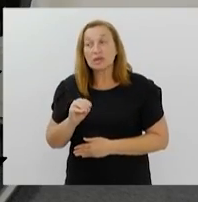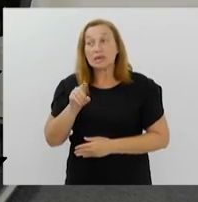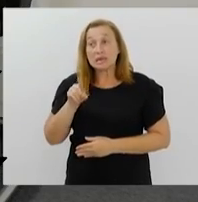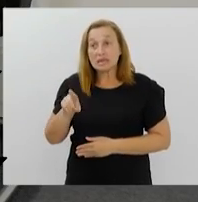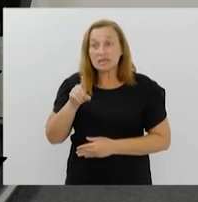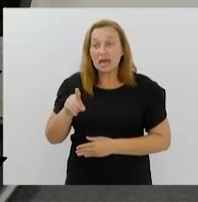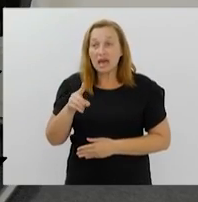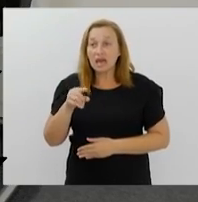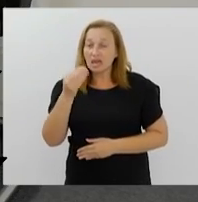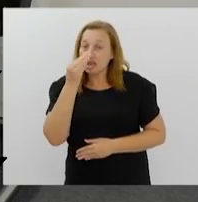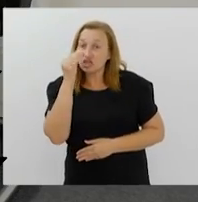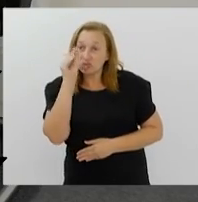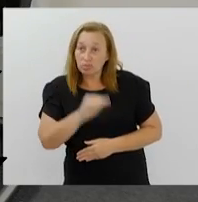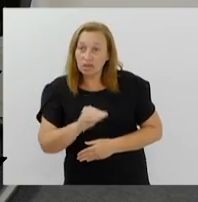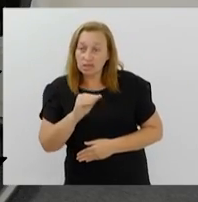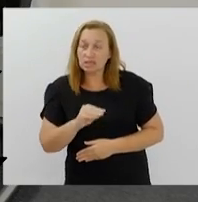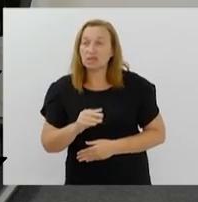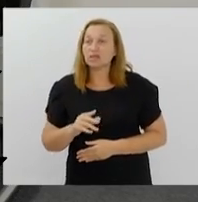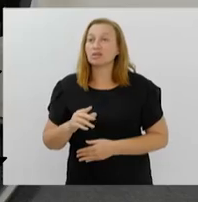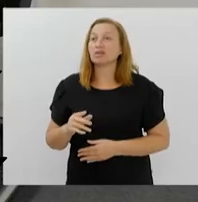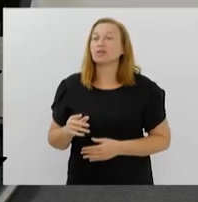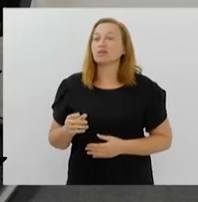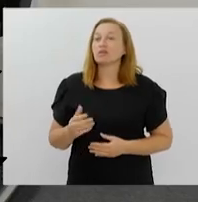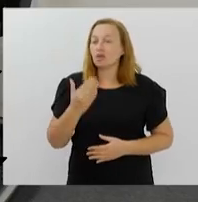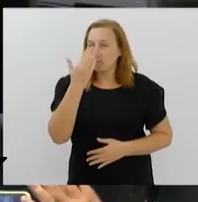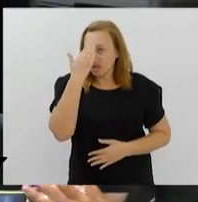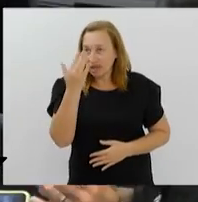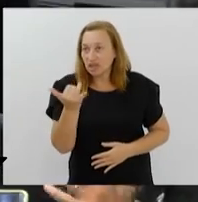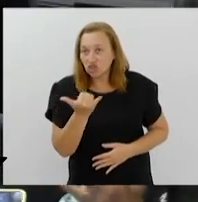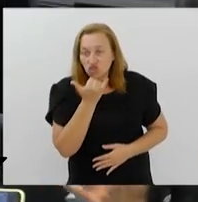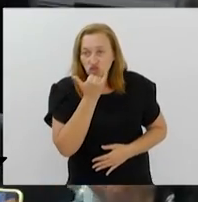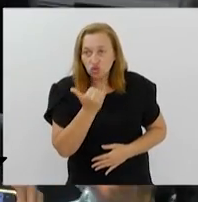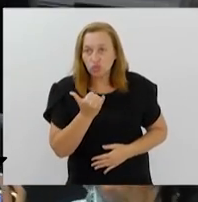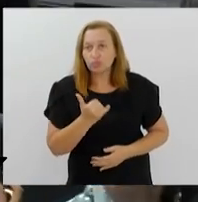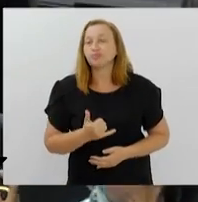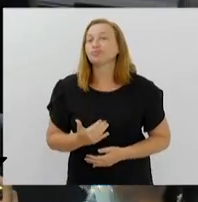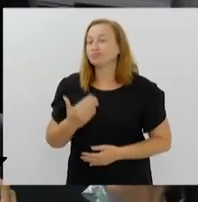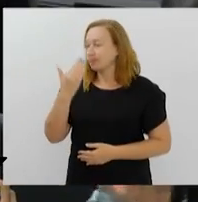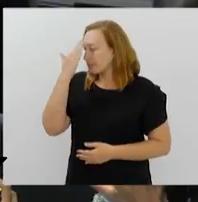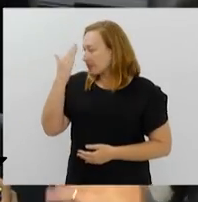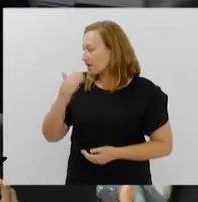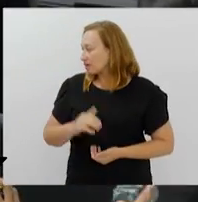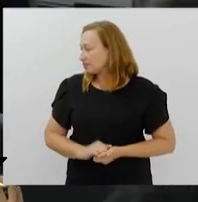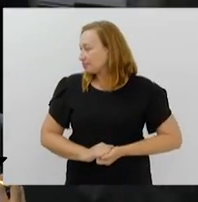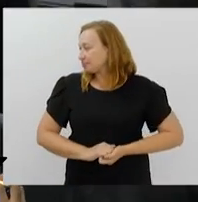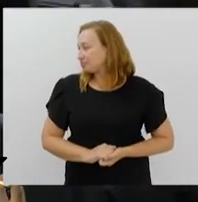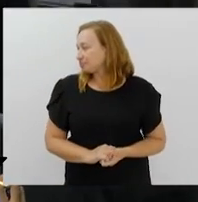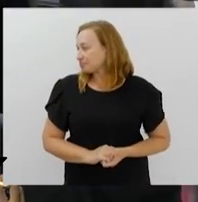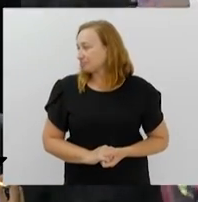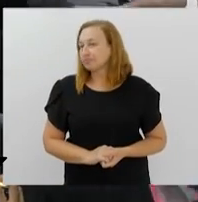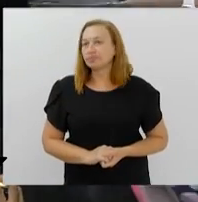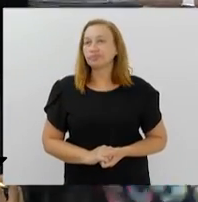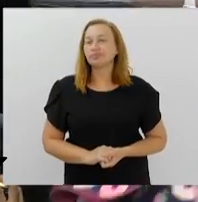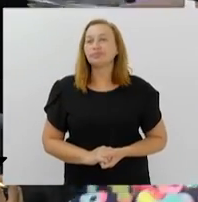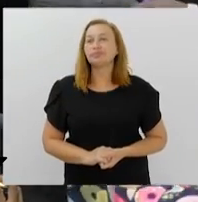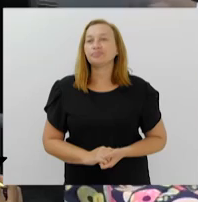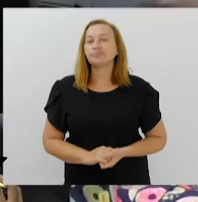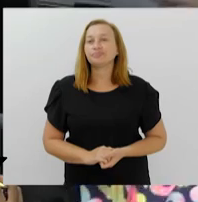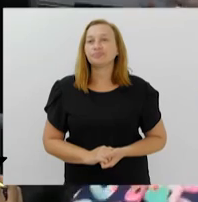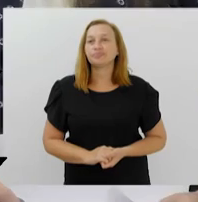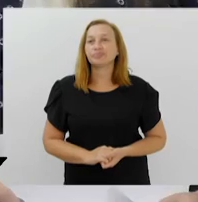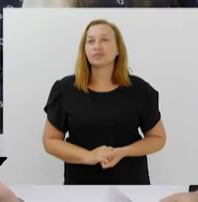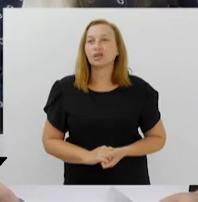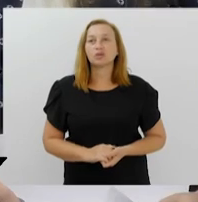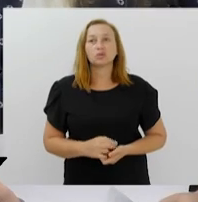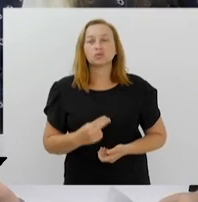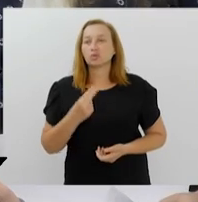desmerecer a nossa causa obrigada mais uma vez Desculpa aí obrigado pela colocação perfeita colocação e a gente